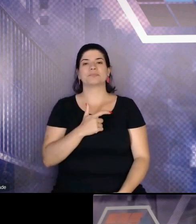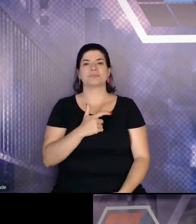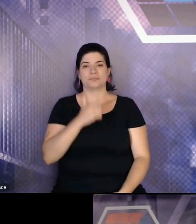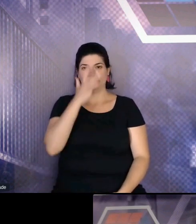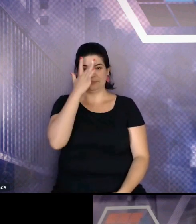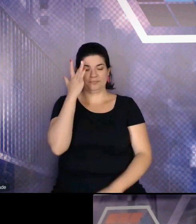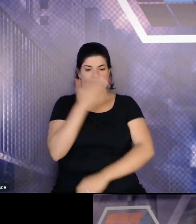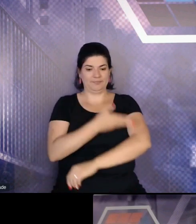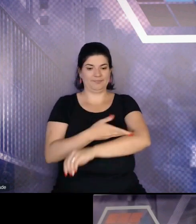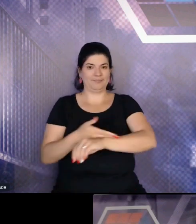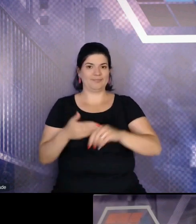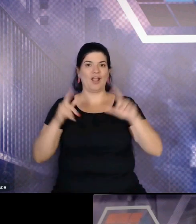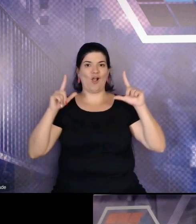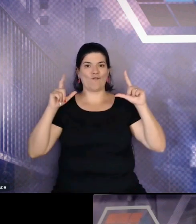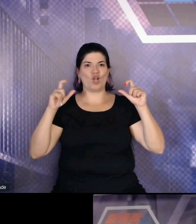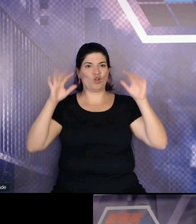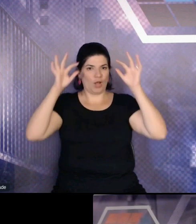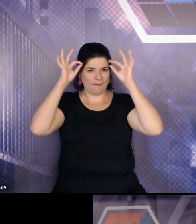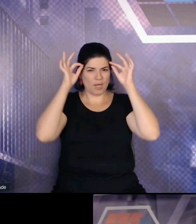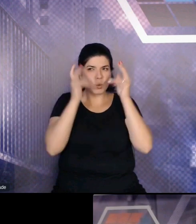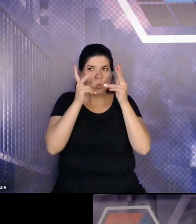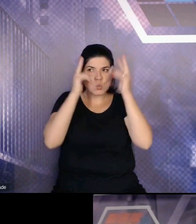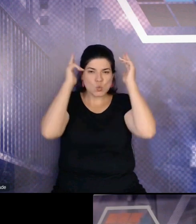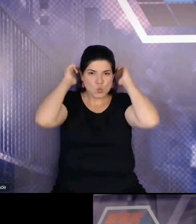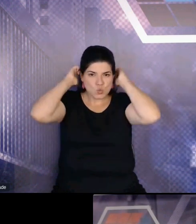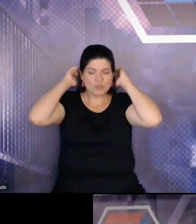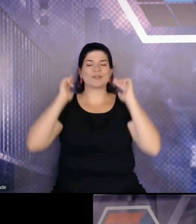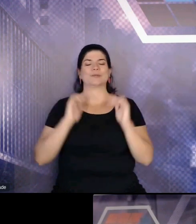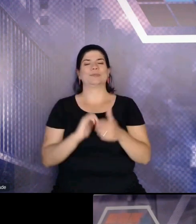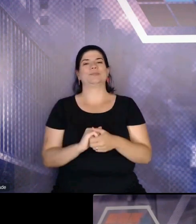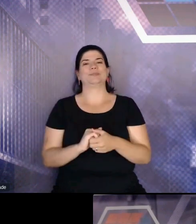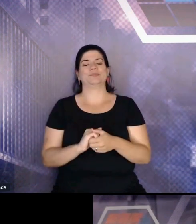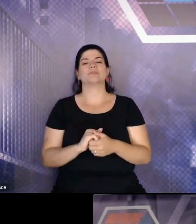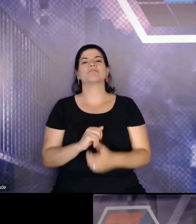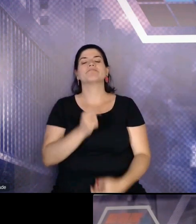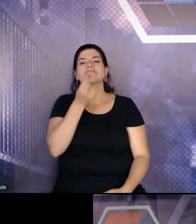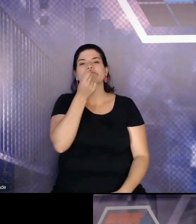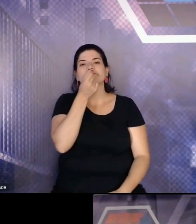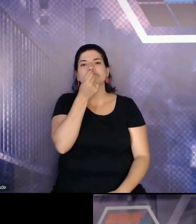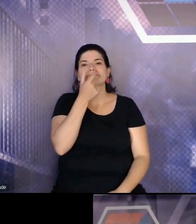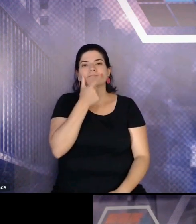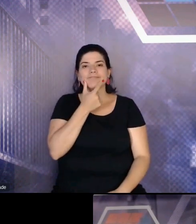momento aí na foto, eu tô com cabelo curtinho, com um bigode,